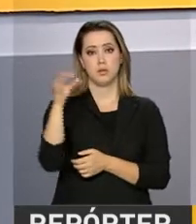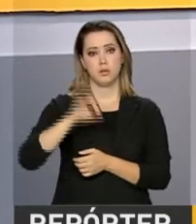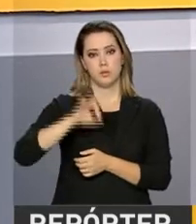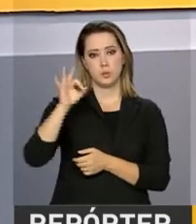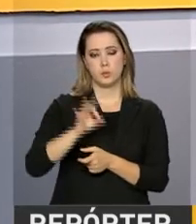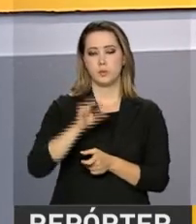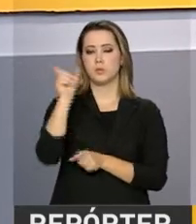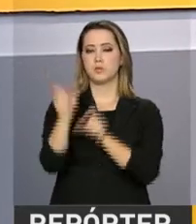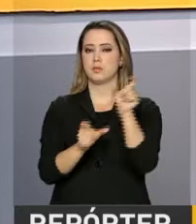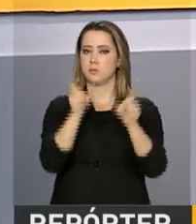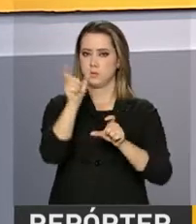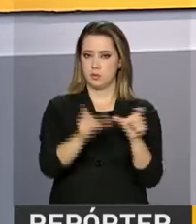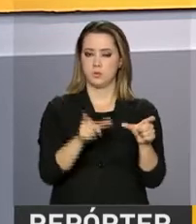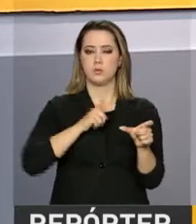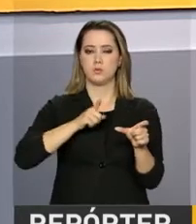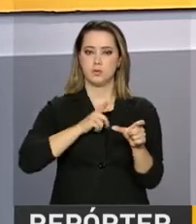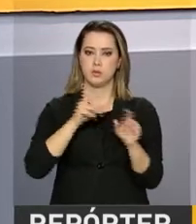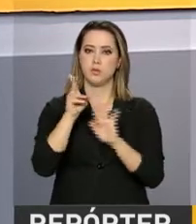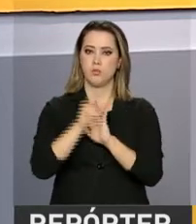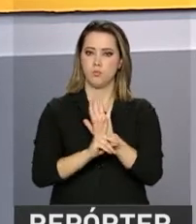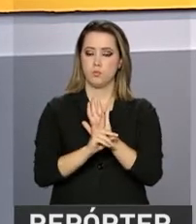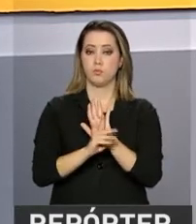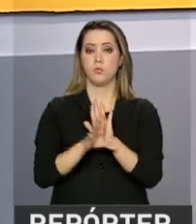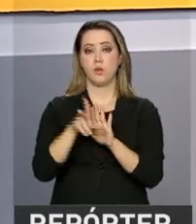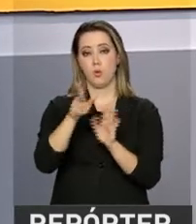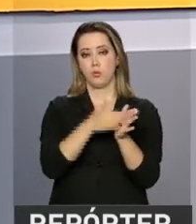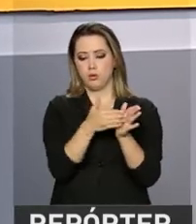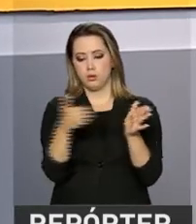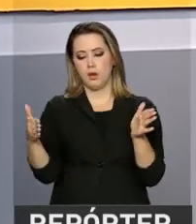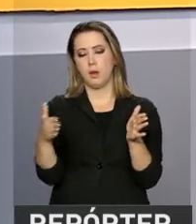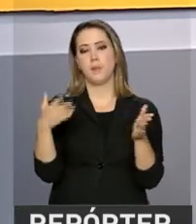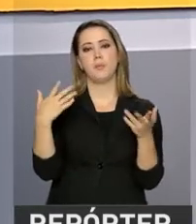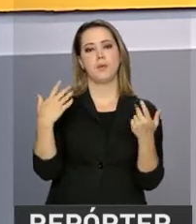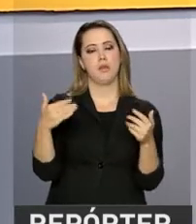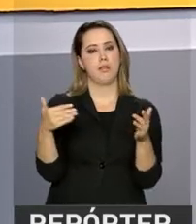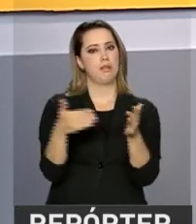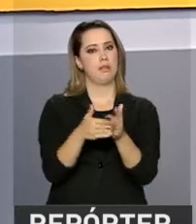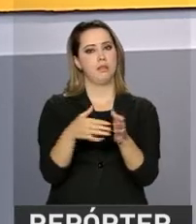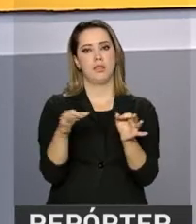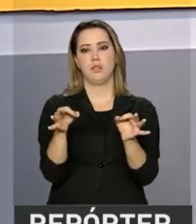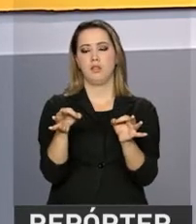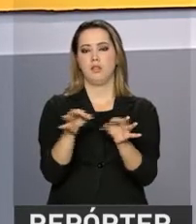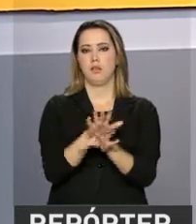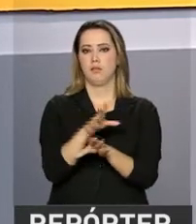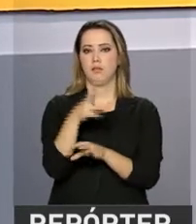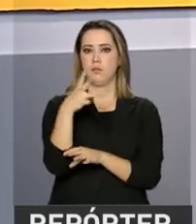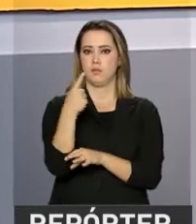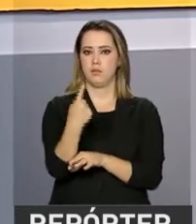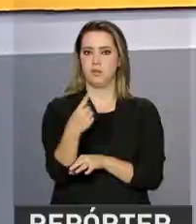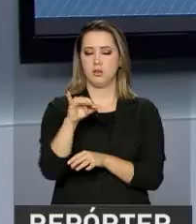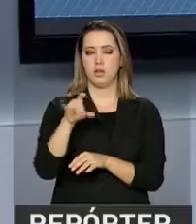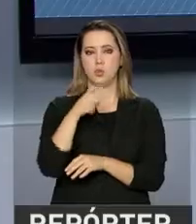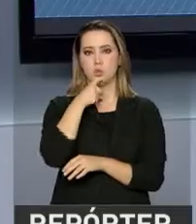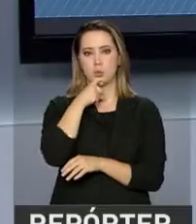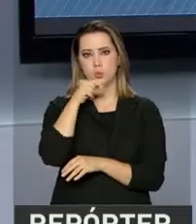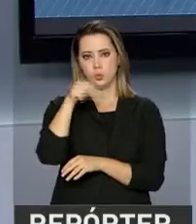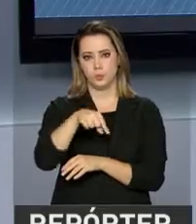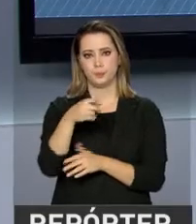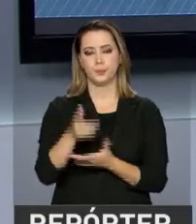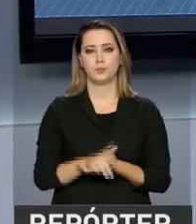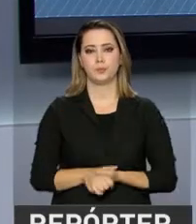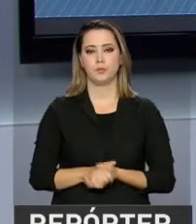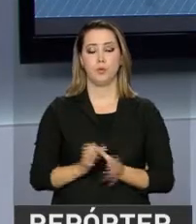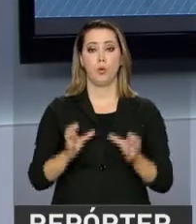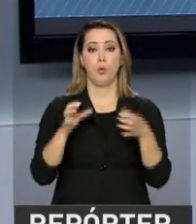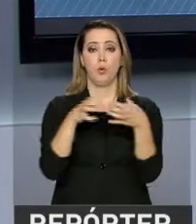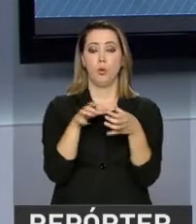beneficiados pela medida o prazo para quem não fez o saque termina no dia 31 de julho ea comissão